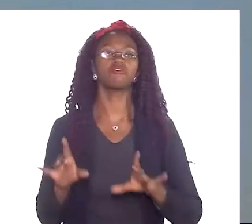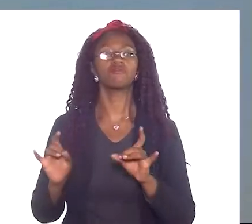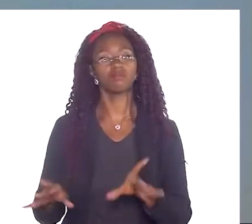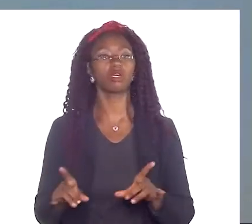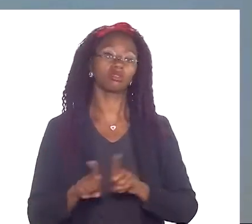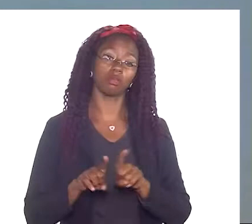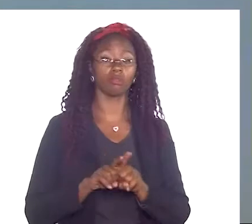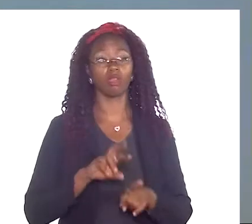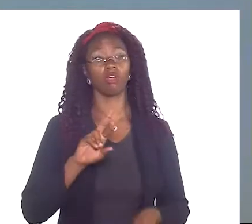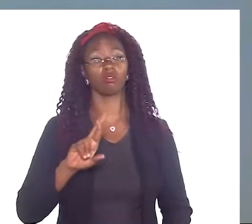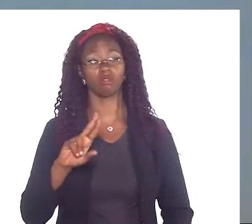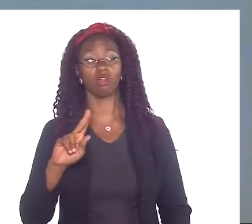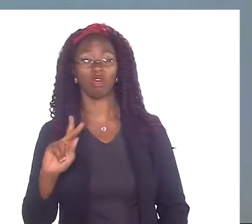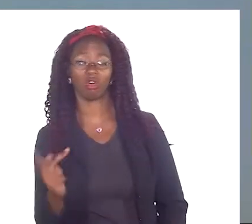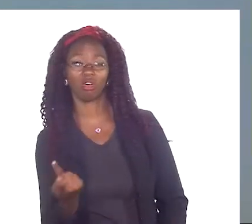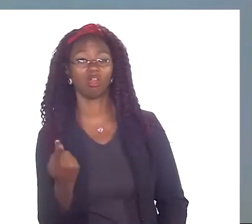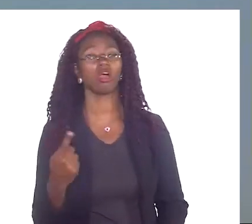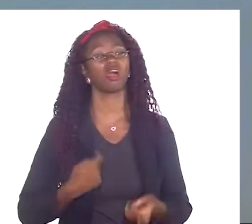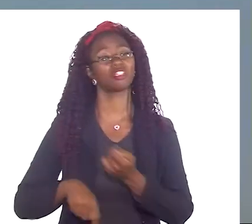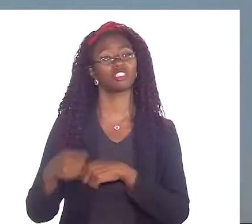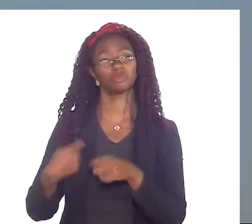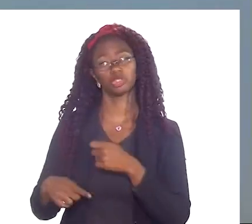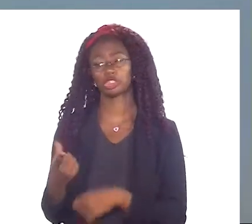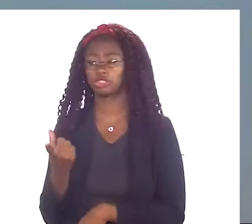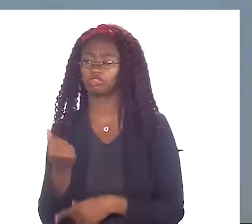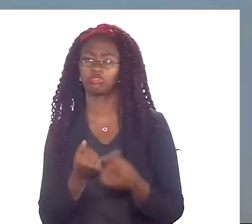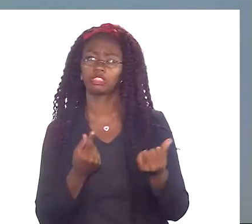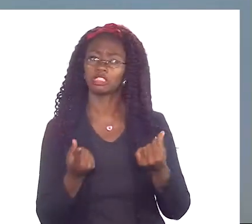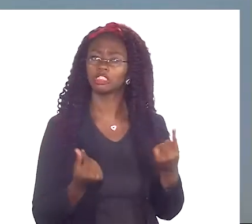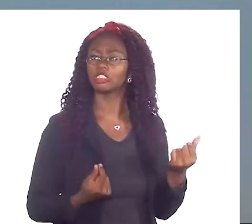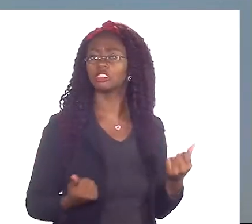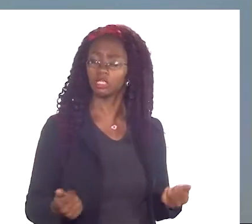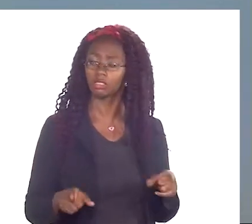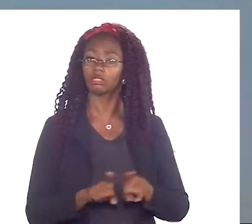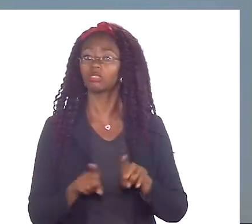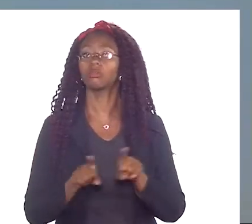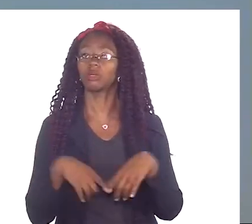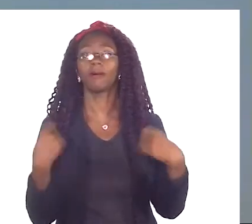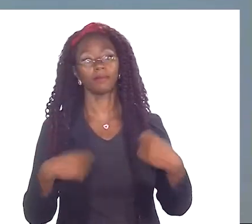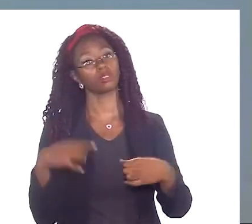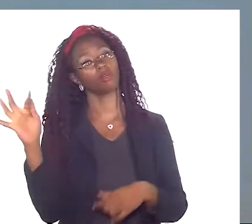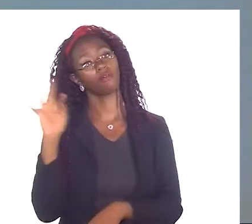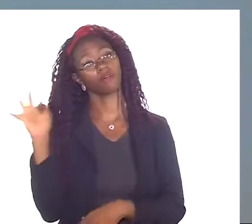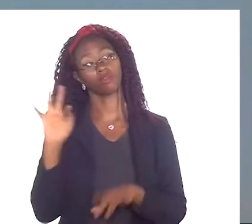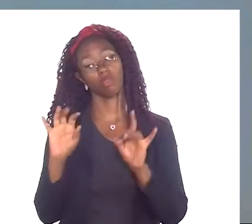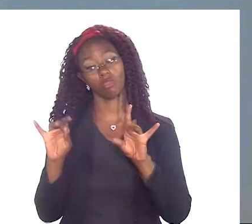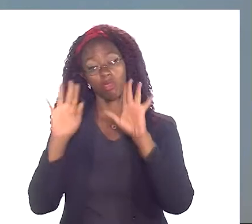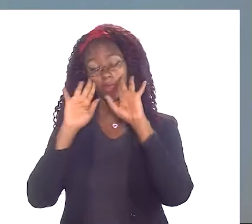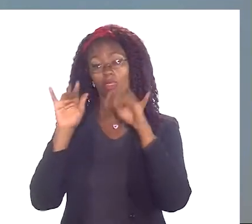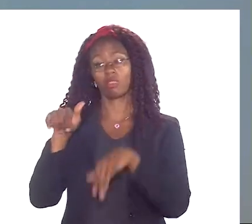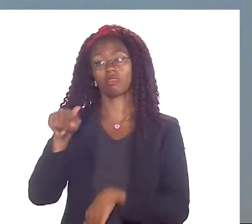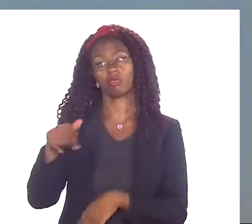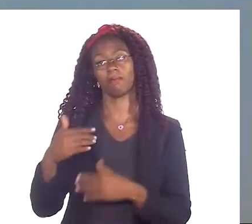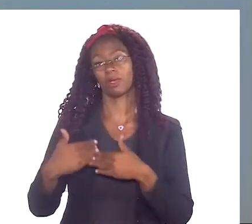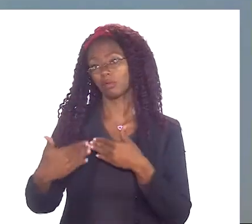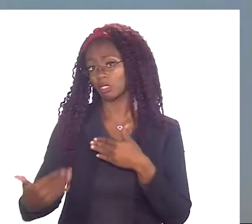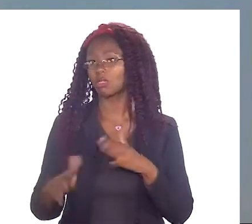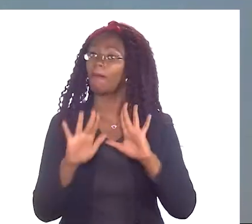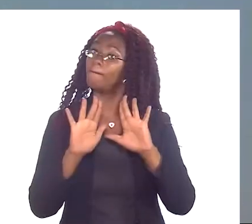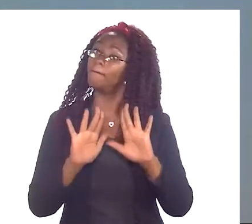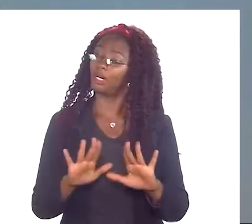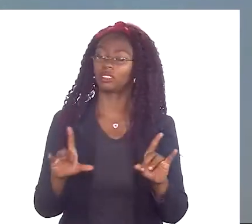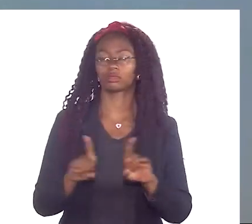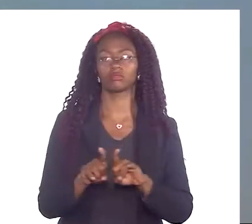áreas de apoio como recursos humanos, administrativo, financeiro, que também exigem, por vezes, uma graduação específica para esses